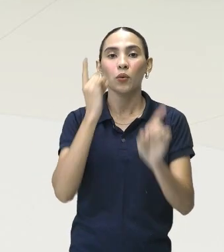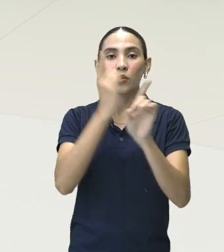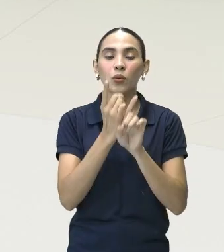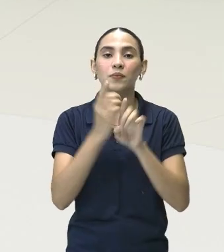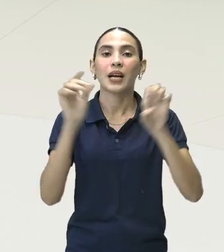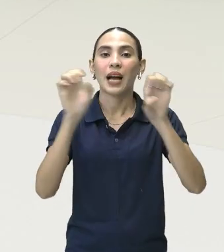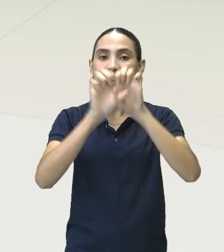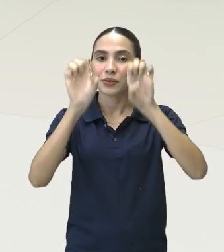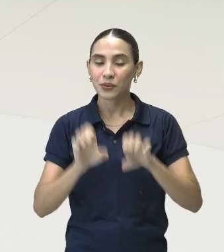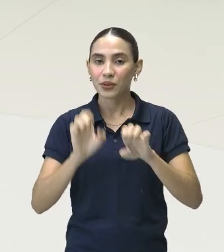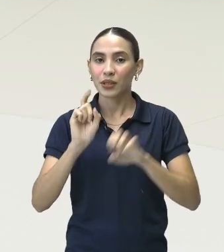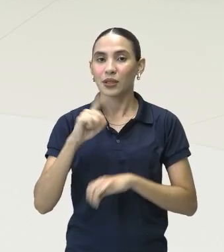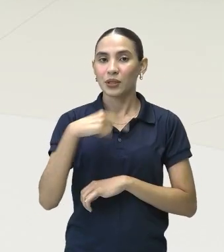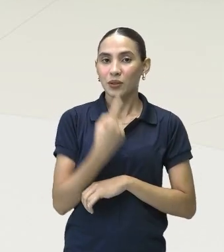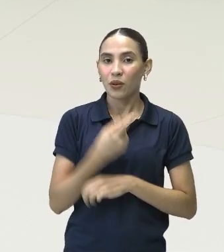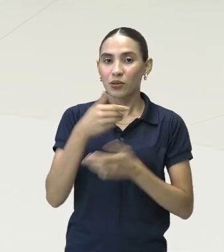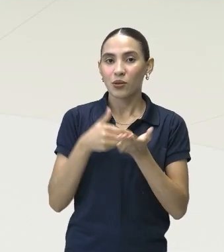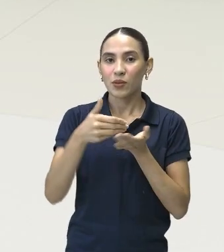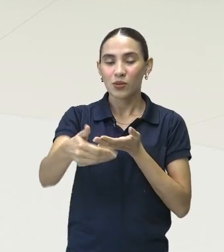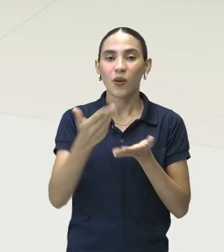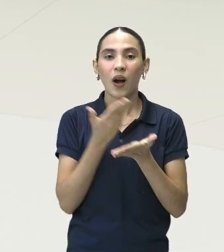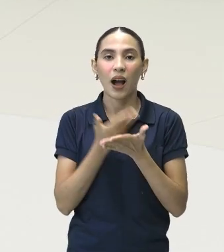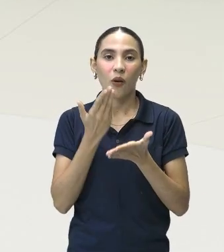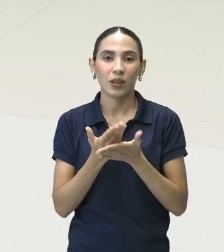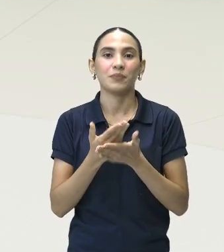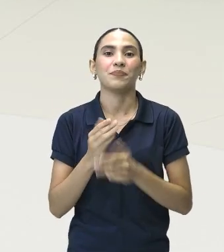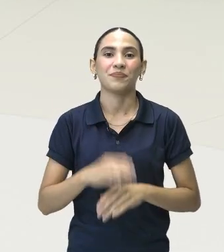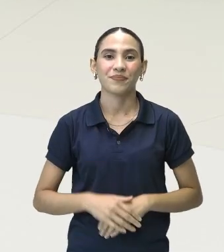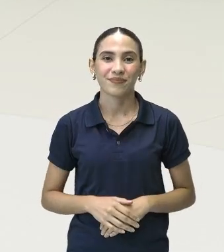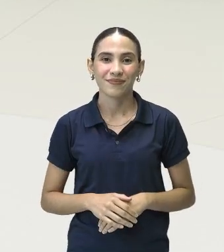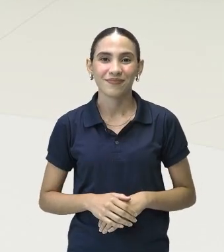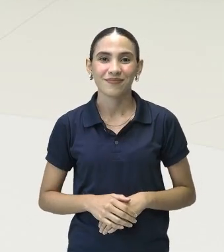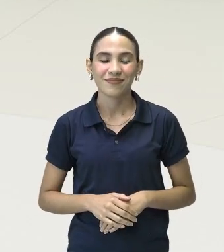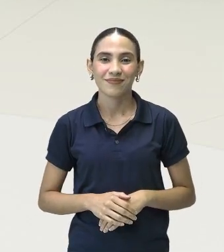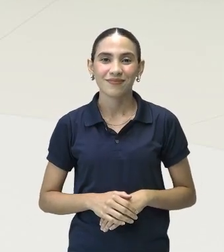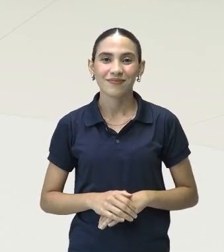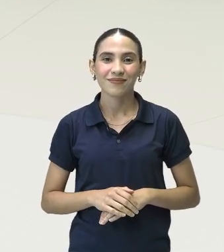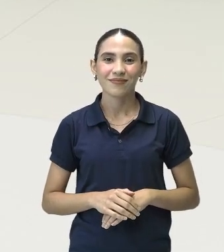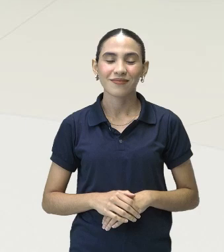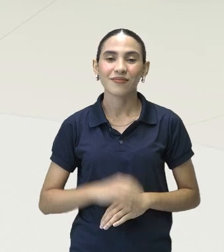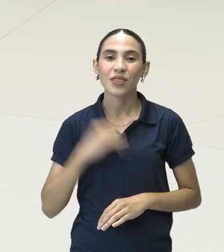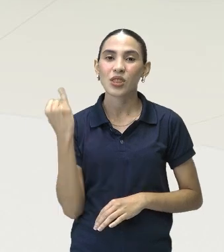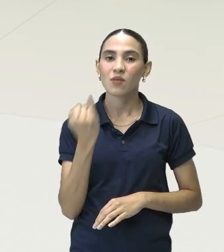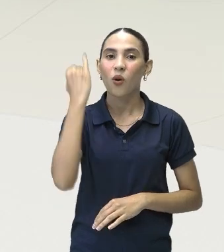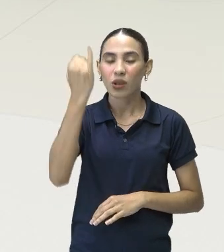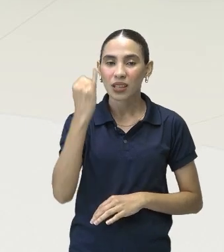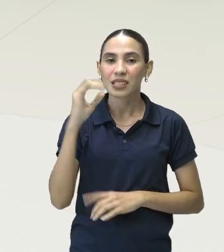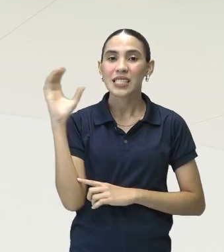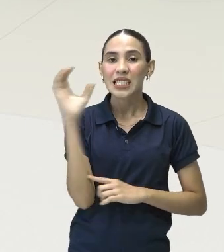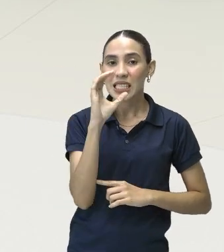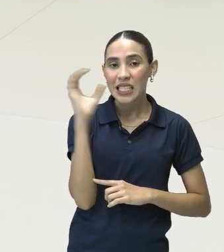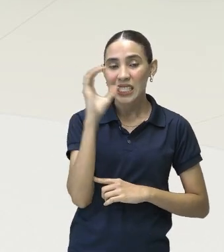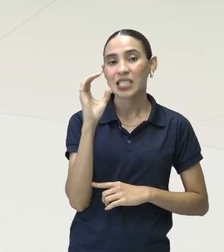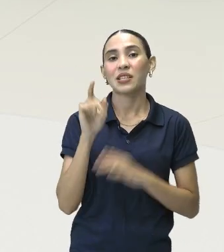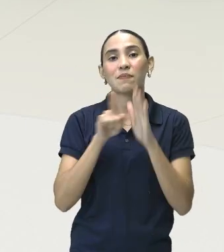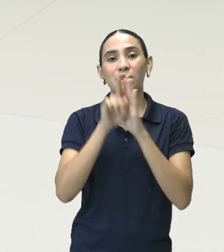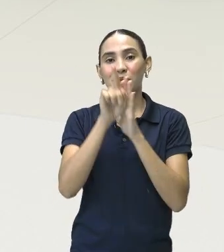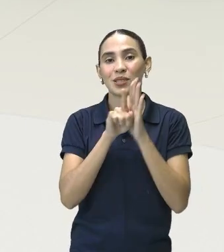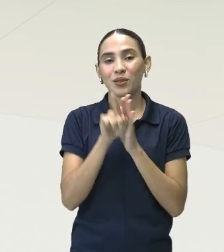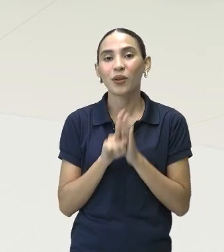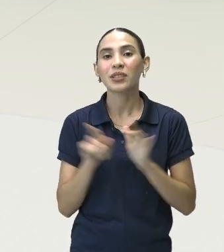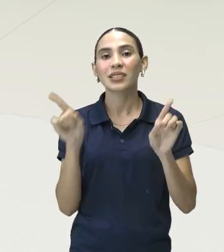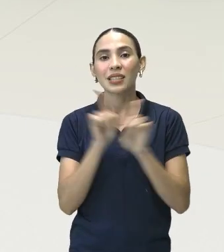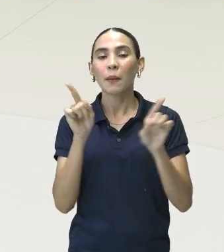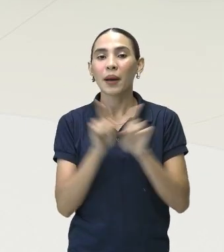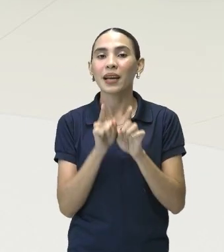essa estrutura que a gente iniciou a nossa aula mostrando ela. Vamos falar sobre importantes cientistas e pesquisadores